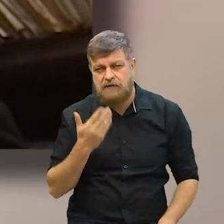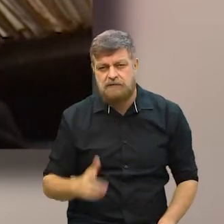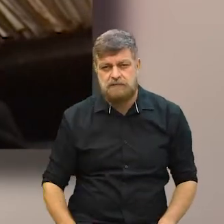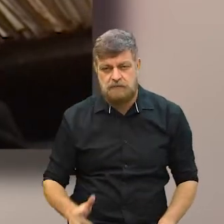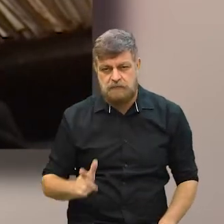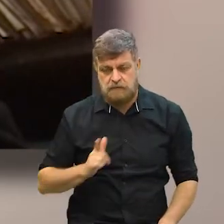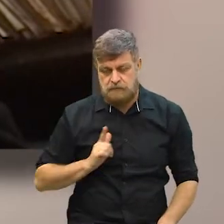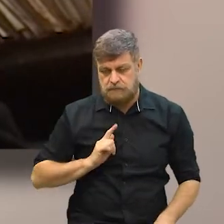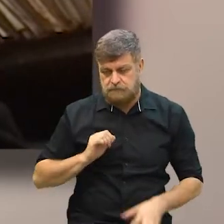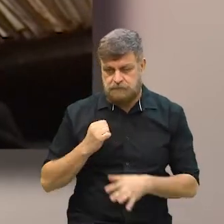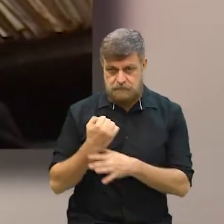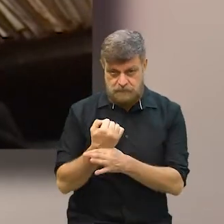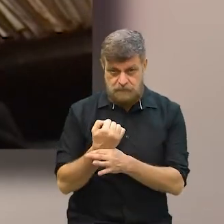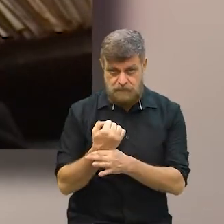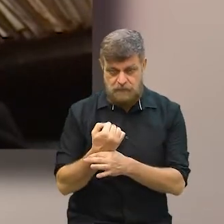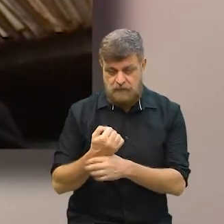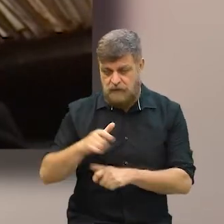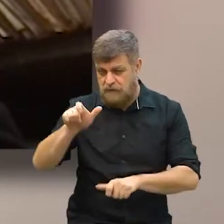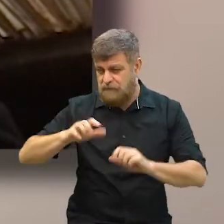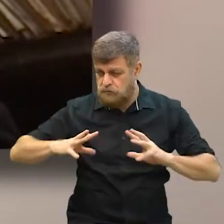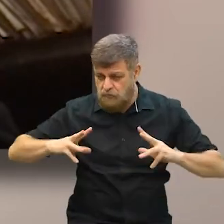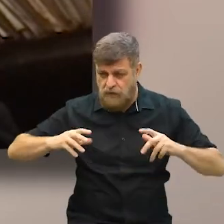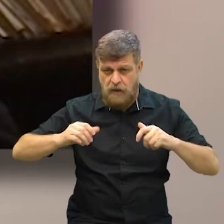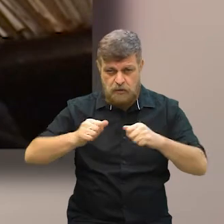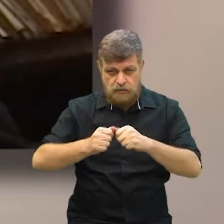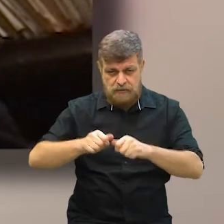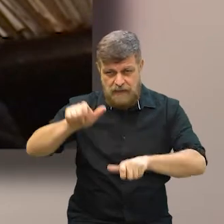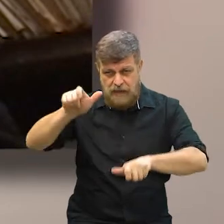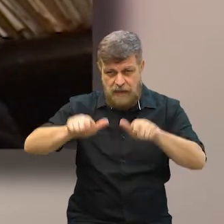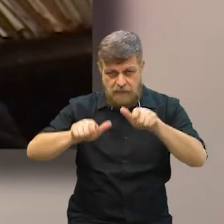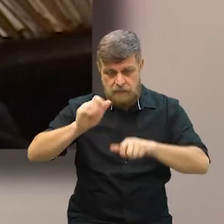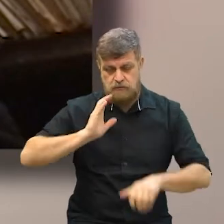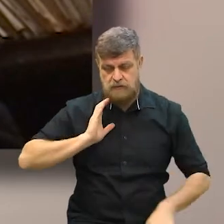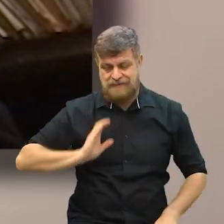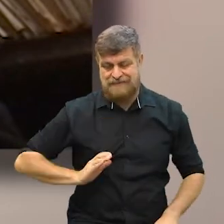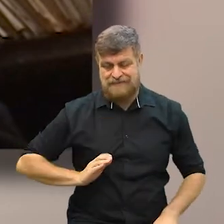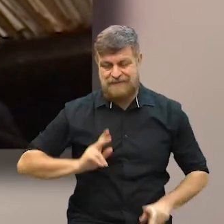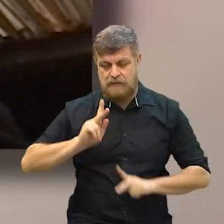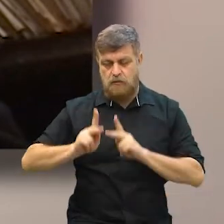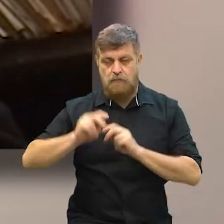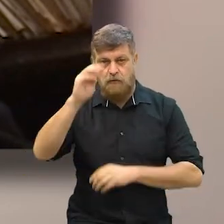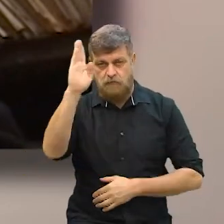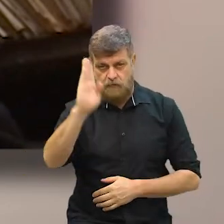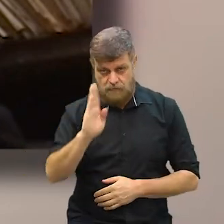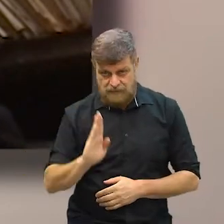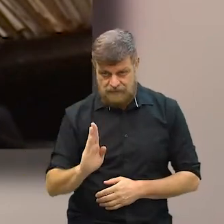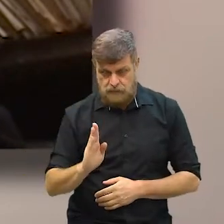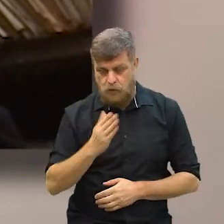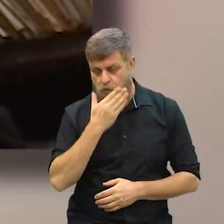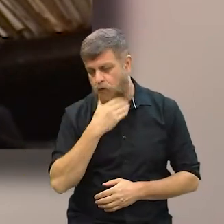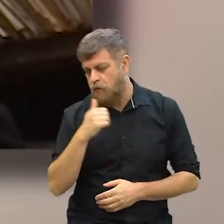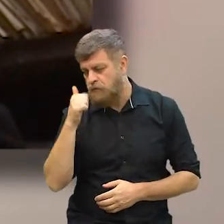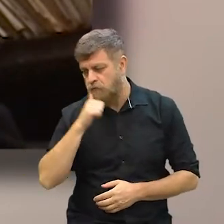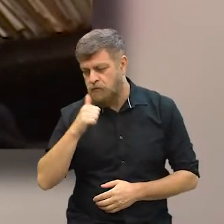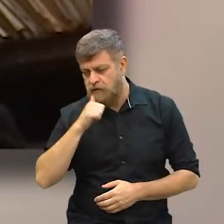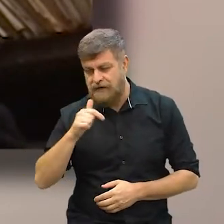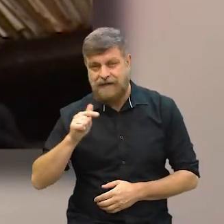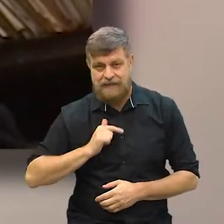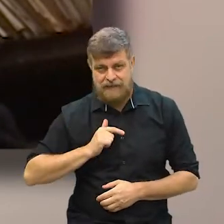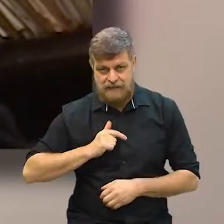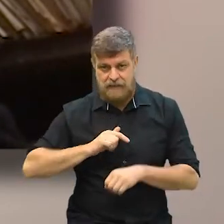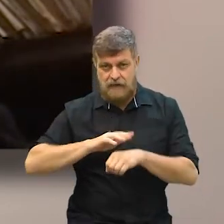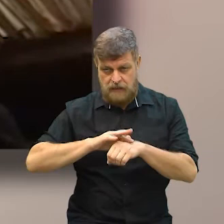é garantido a todo cidadão brasileiro portador da doença, cidadão ou cidadã